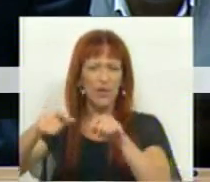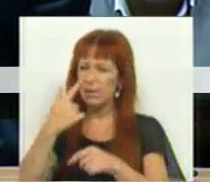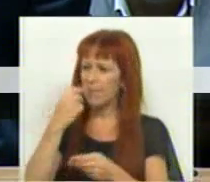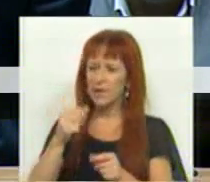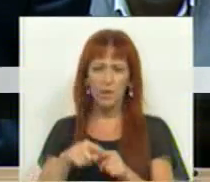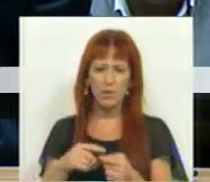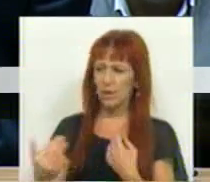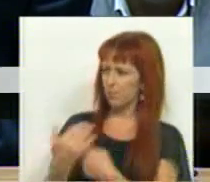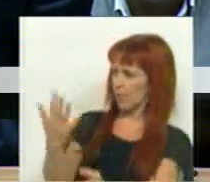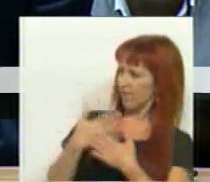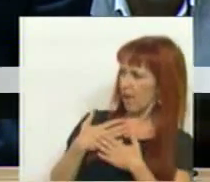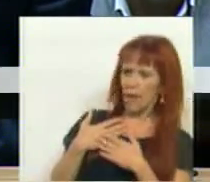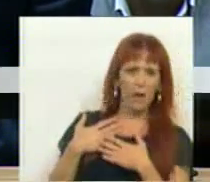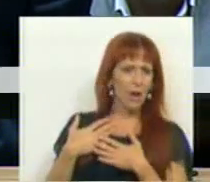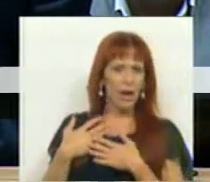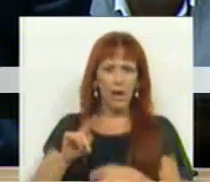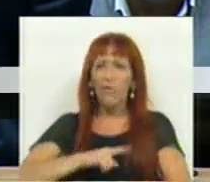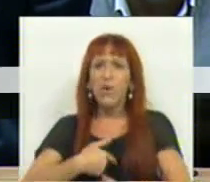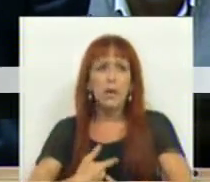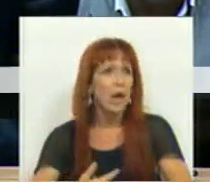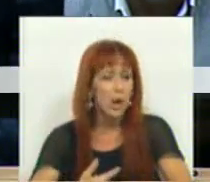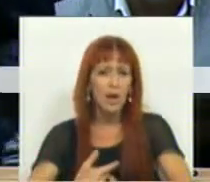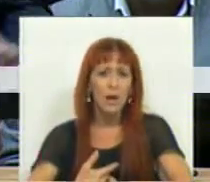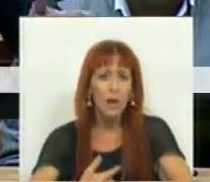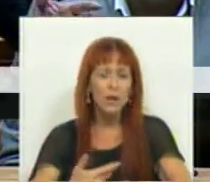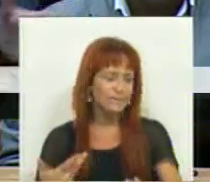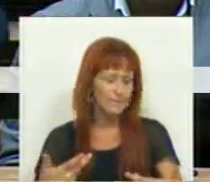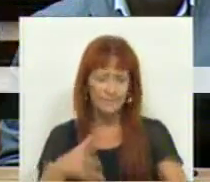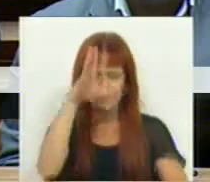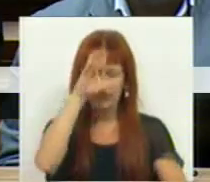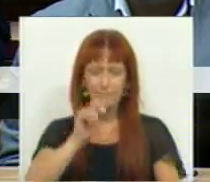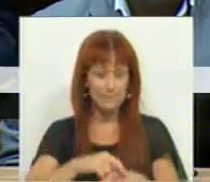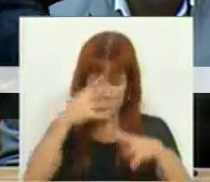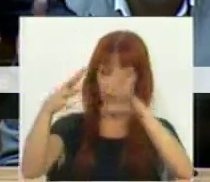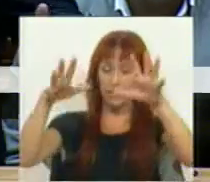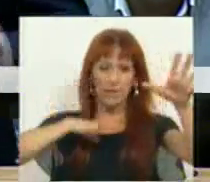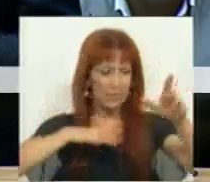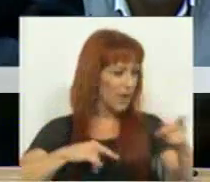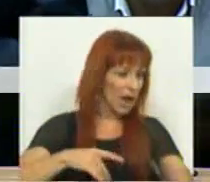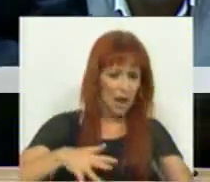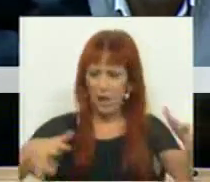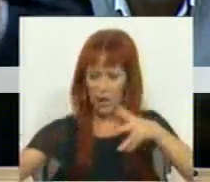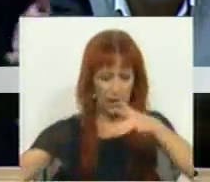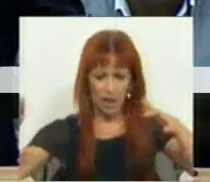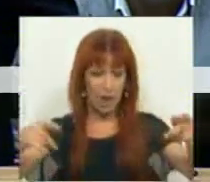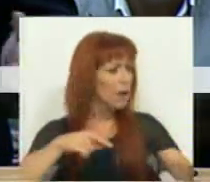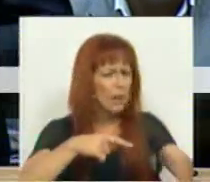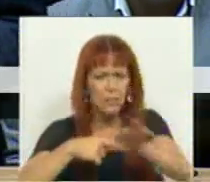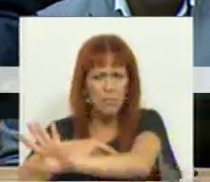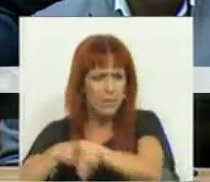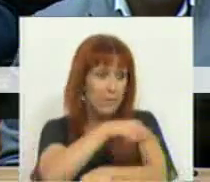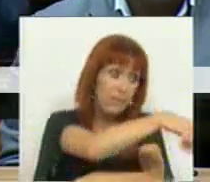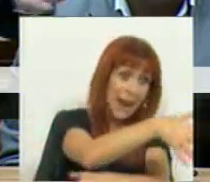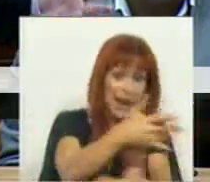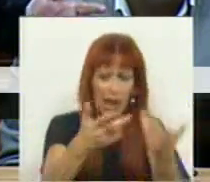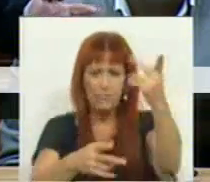pareciam contagiados pela falta de força anímica. Ministros atrapalhando-se uns aos outros, corrigindo-se uns aos